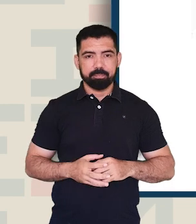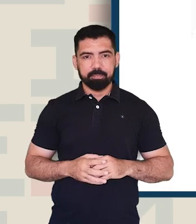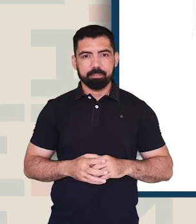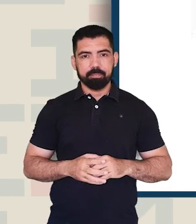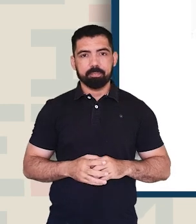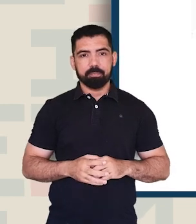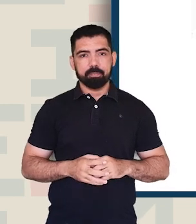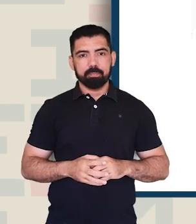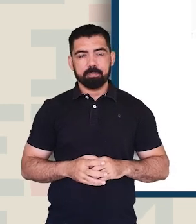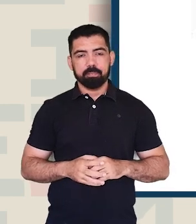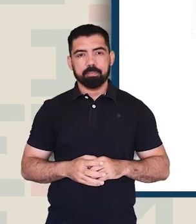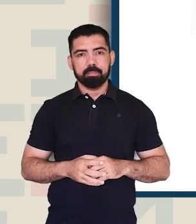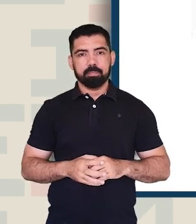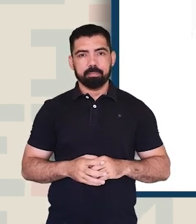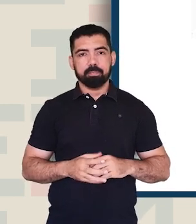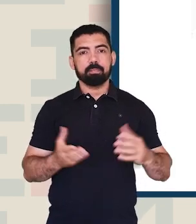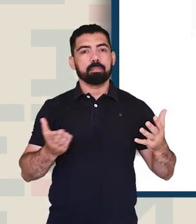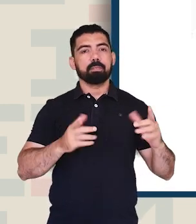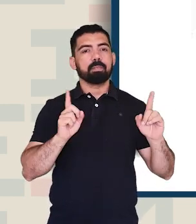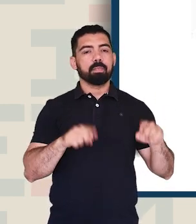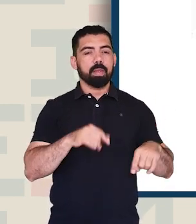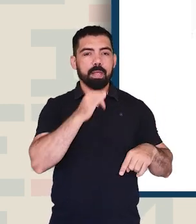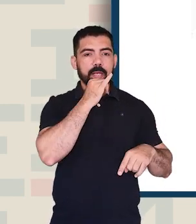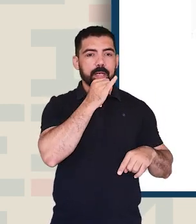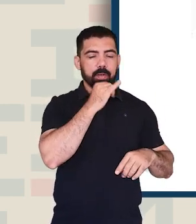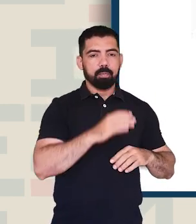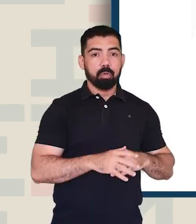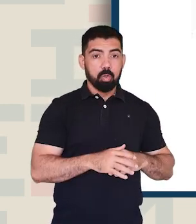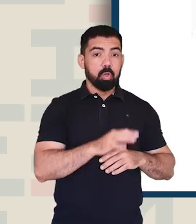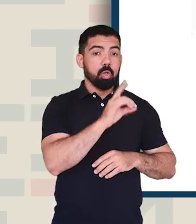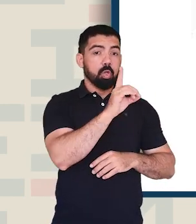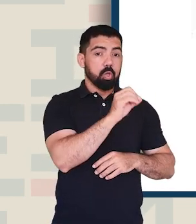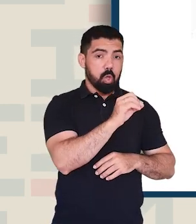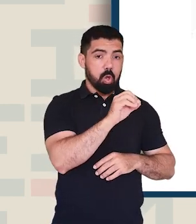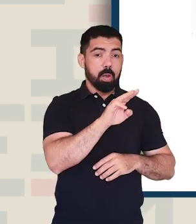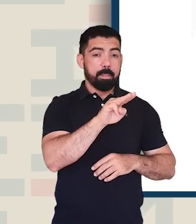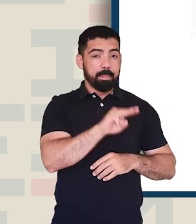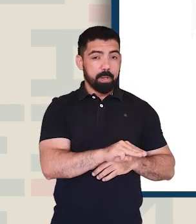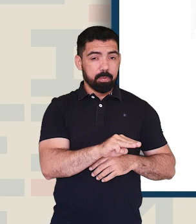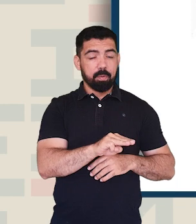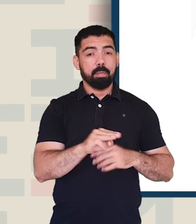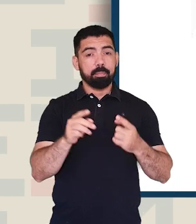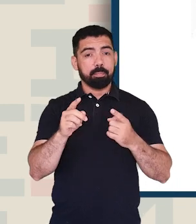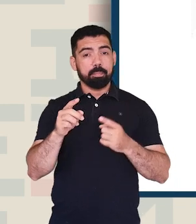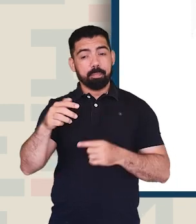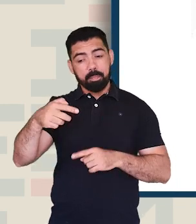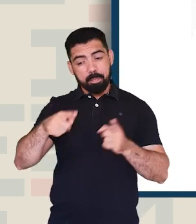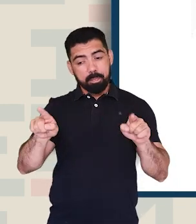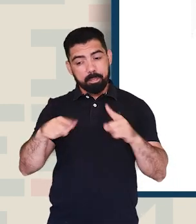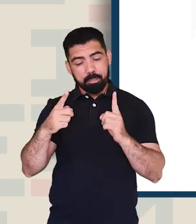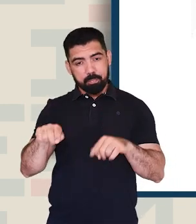Como é que eu faço a escala de Dó menor melódico? Eu só vou mudar uma nota. Ó.